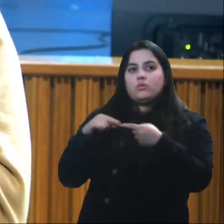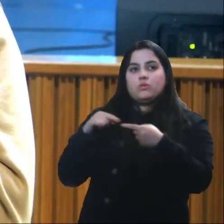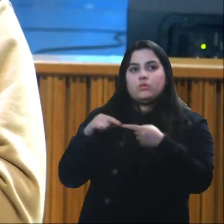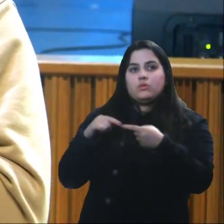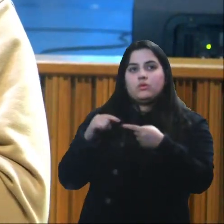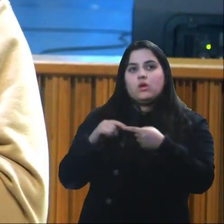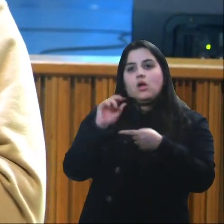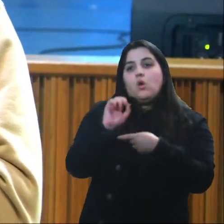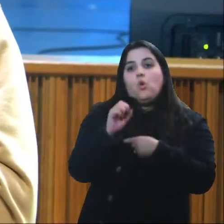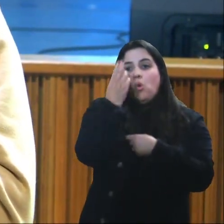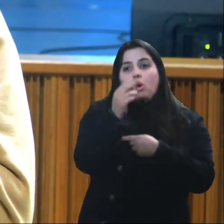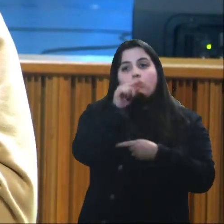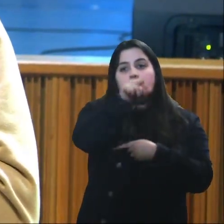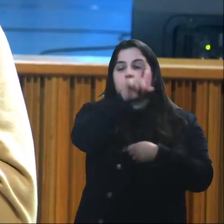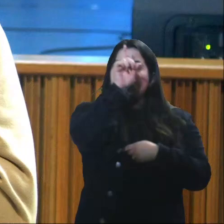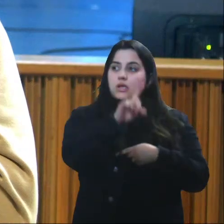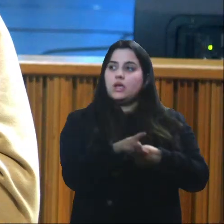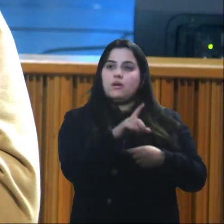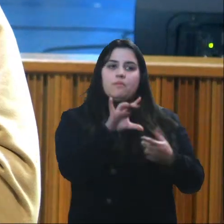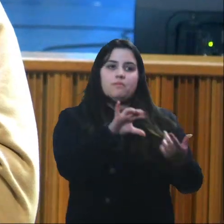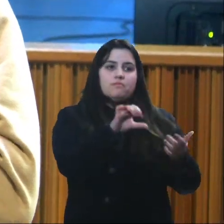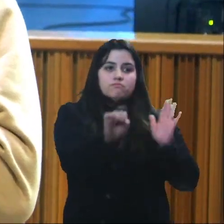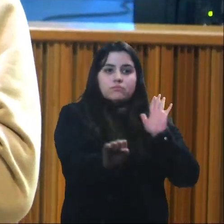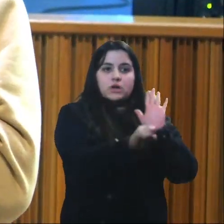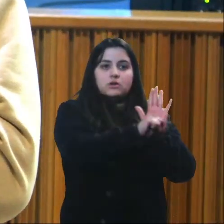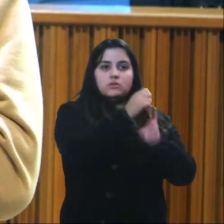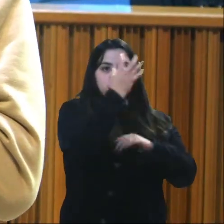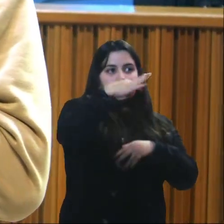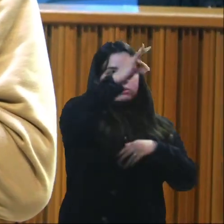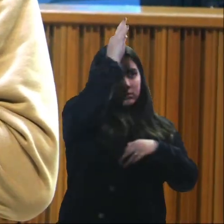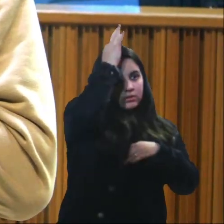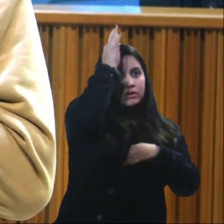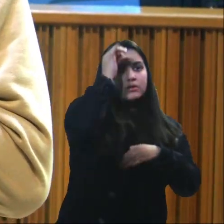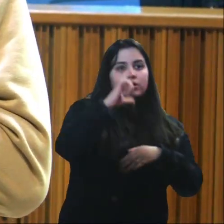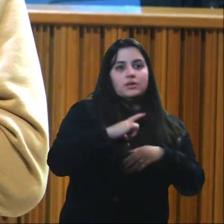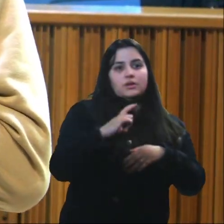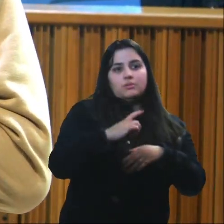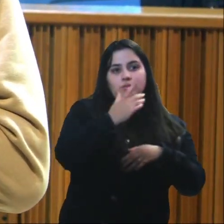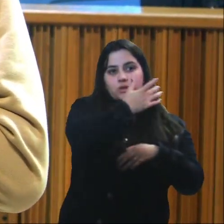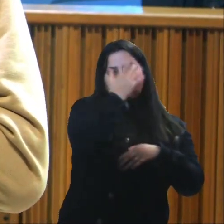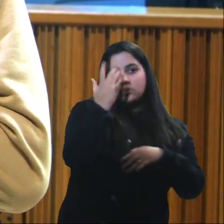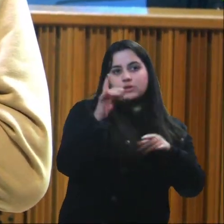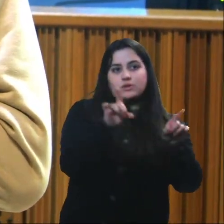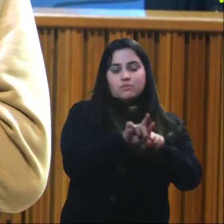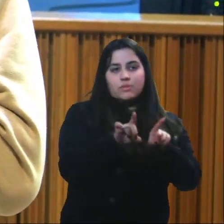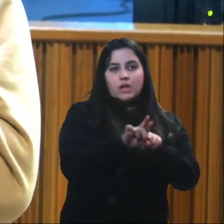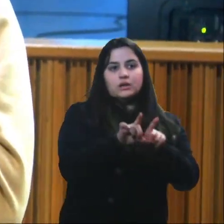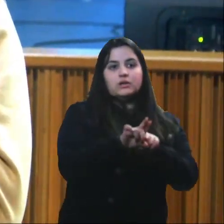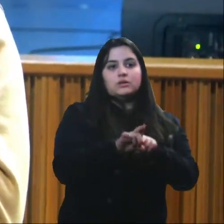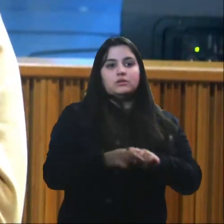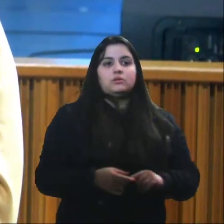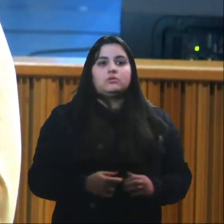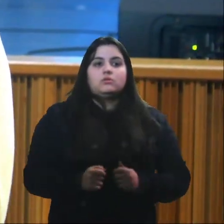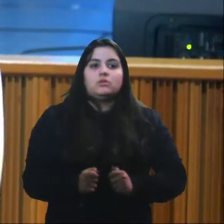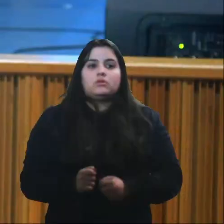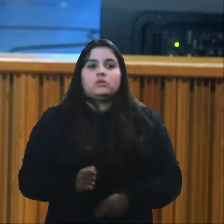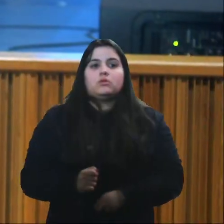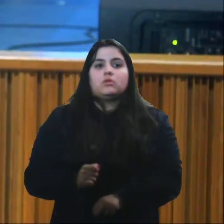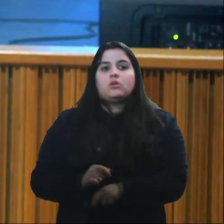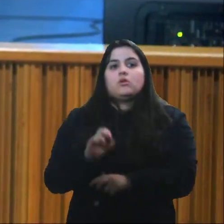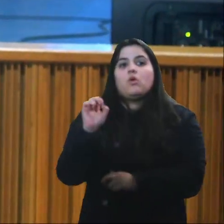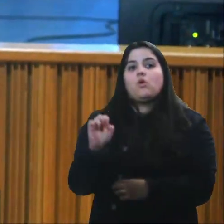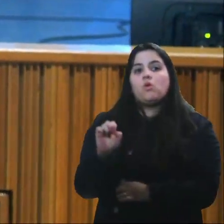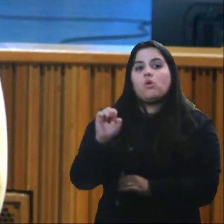ou você é batizado no Espírito e leva pessoas a serem batizadas no Espírito, ou você